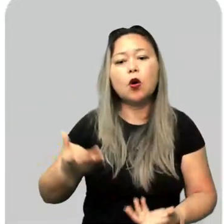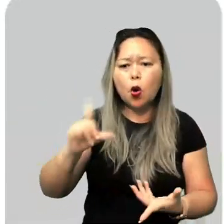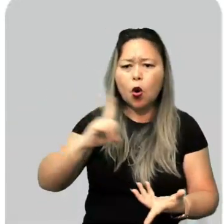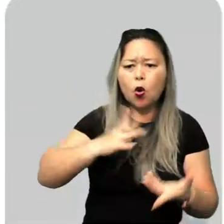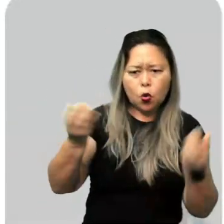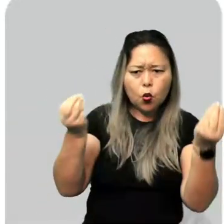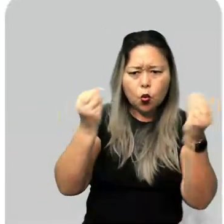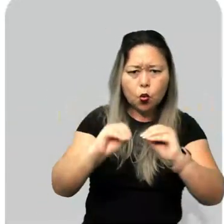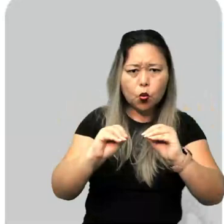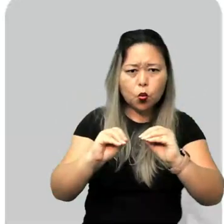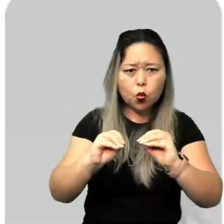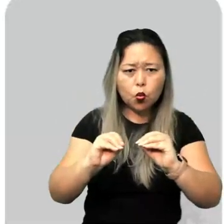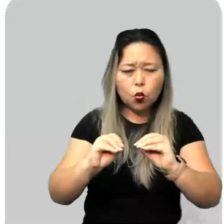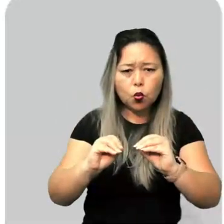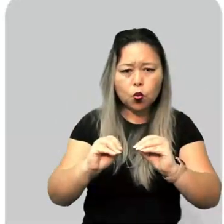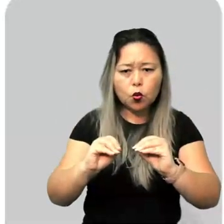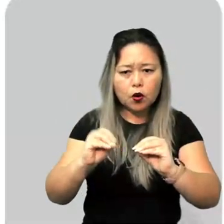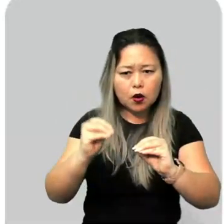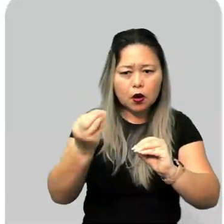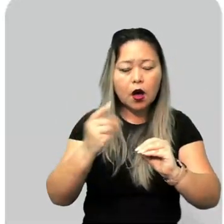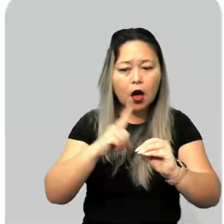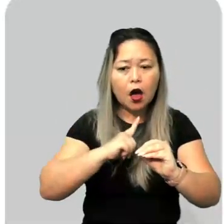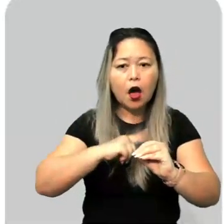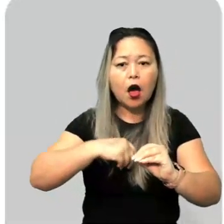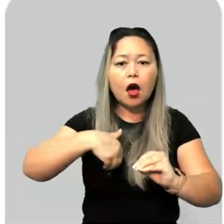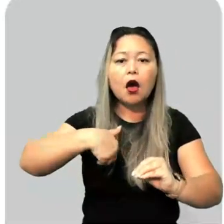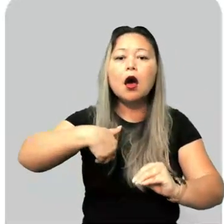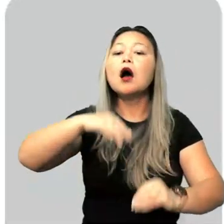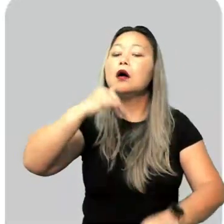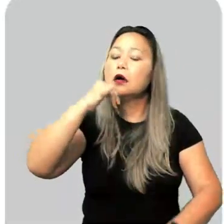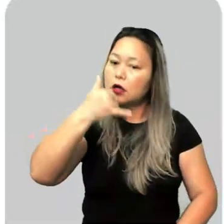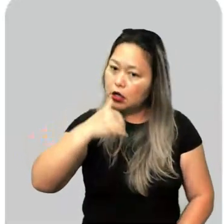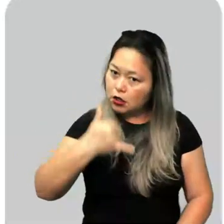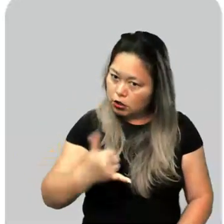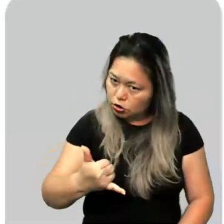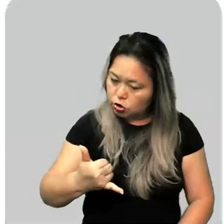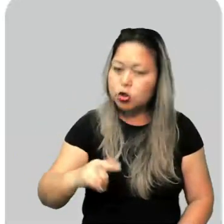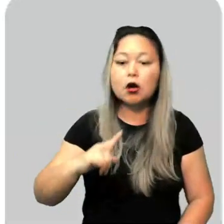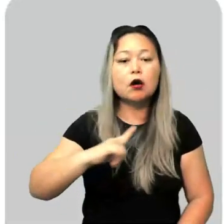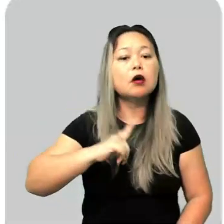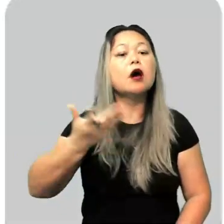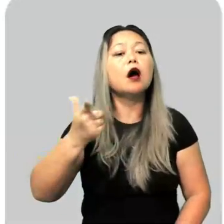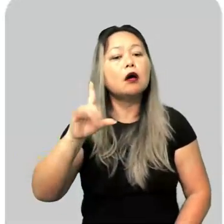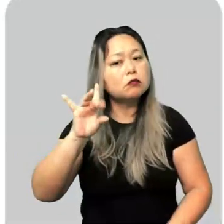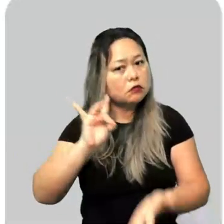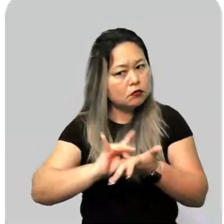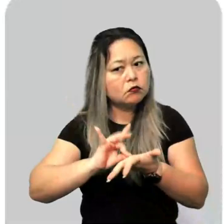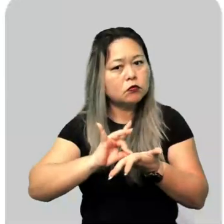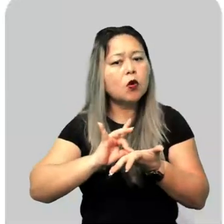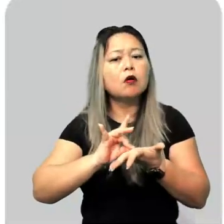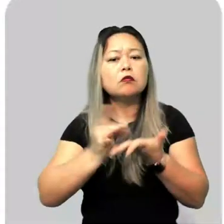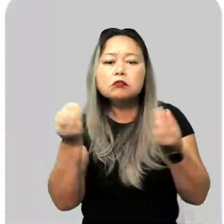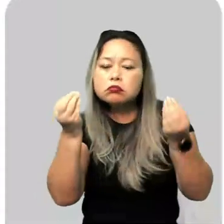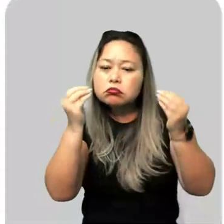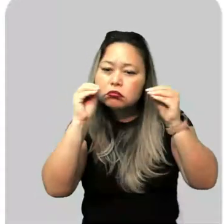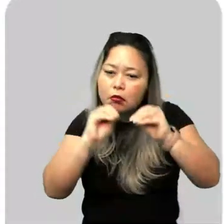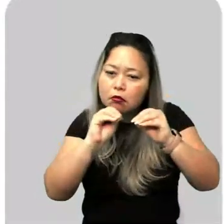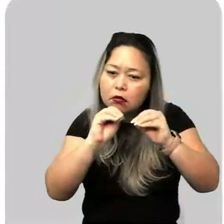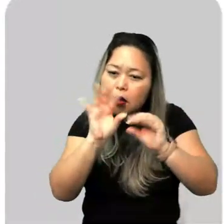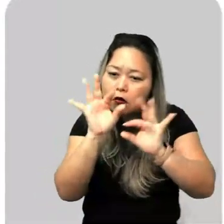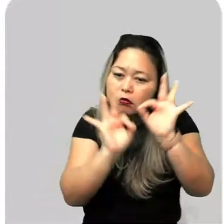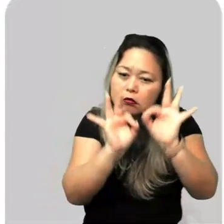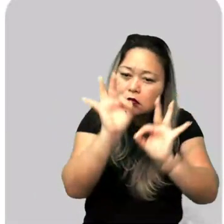vão compor, além de terem fonte de energia, realmente eles vão compor ou participar